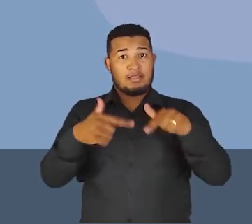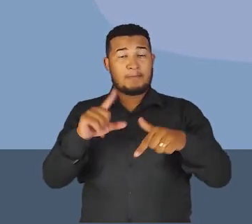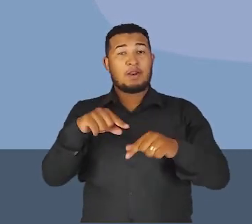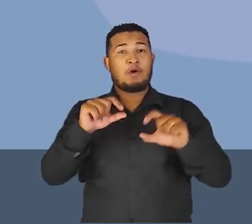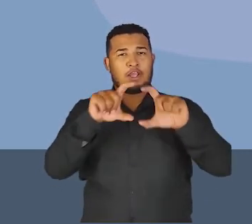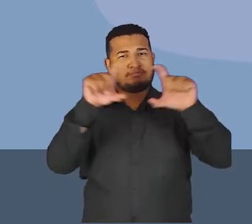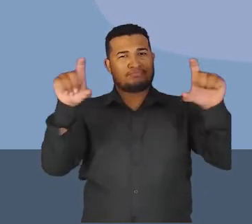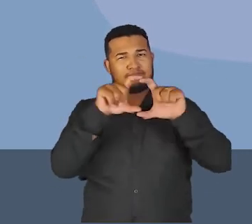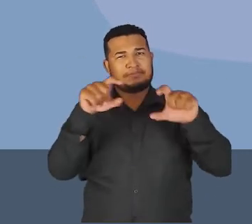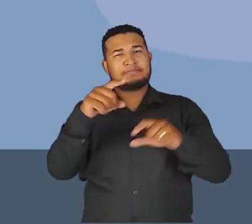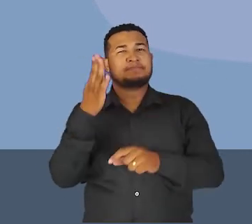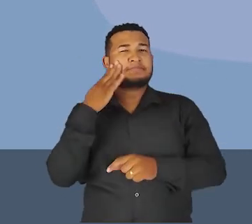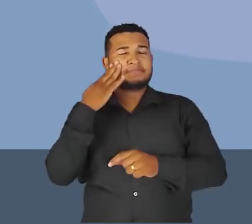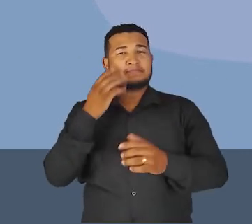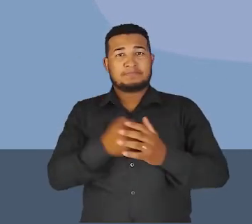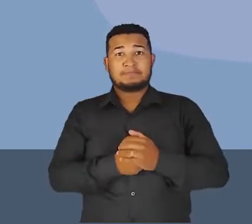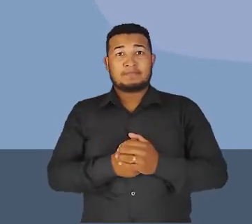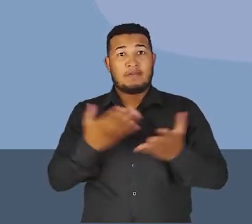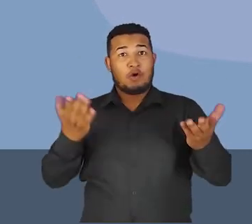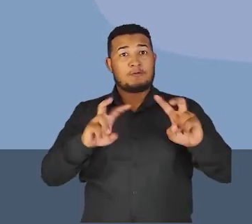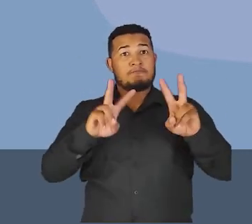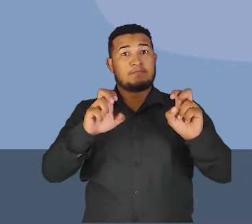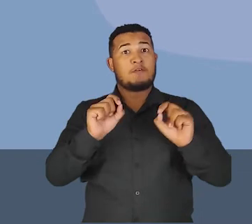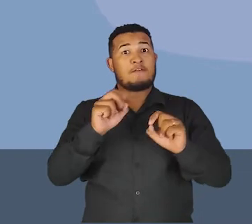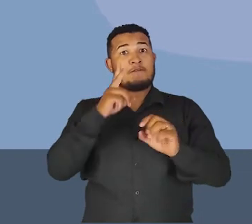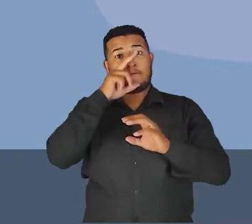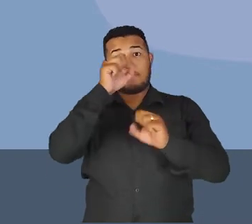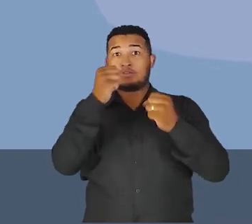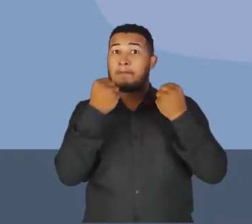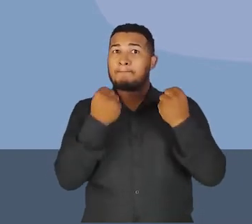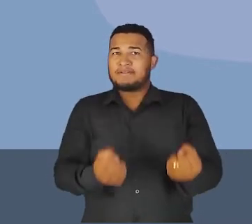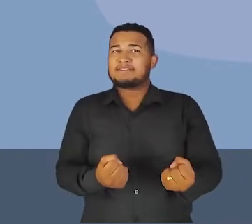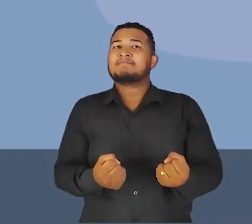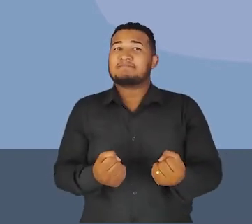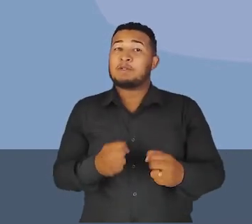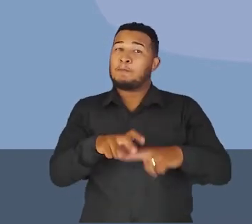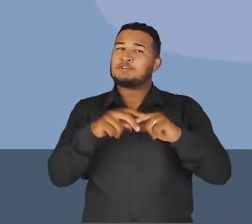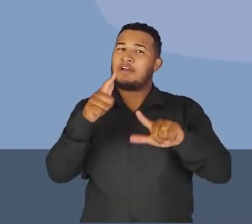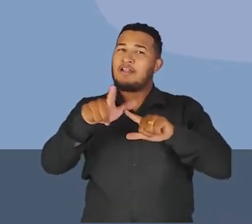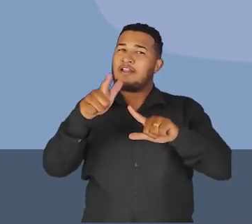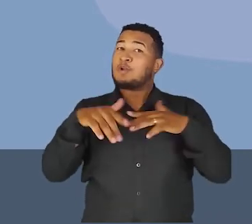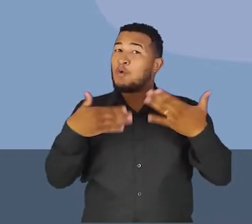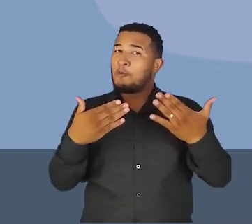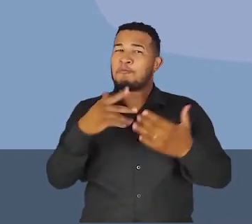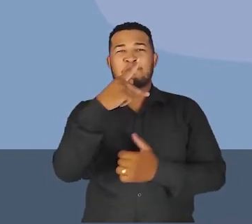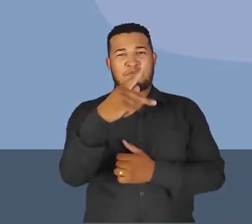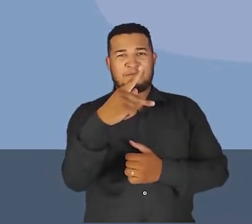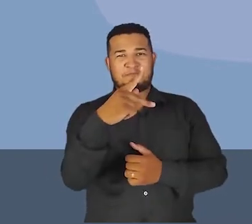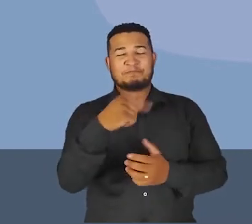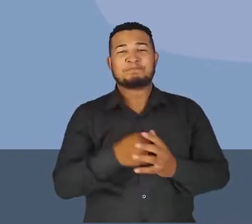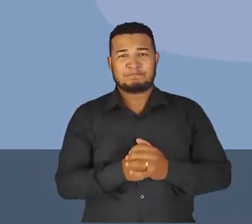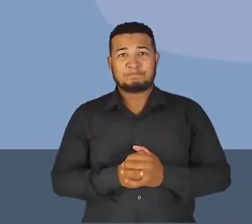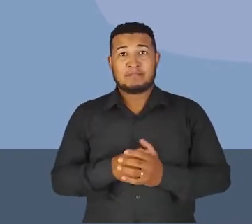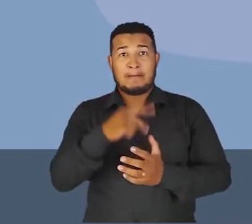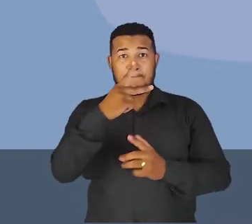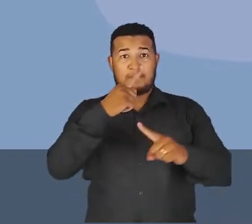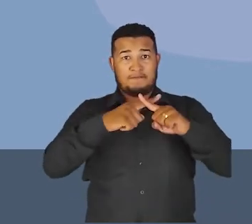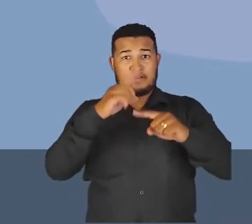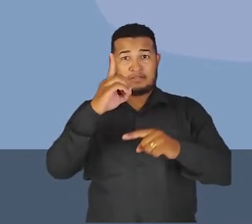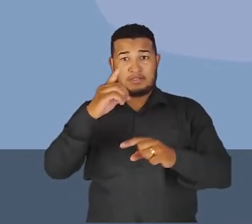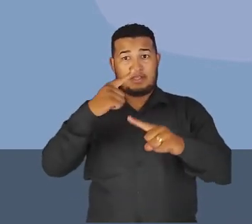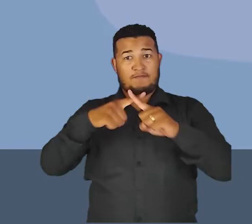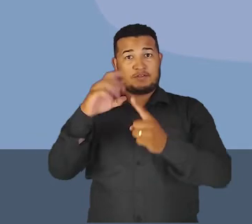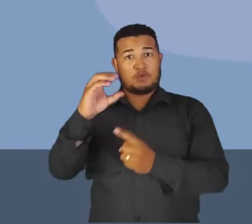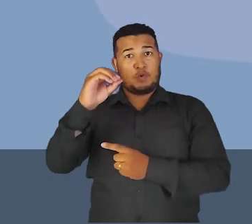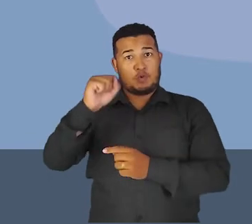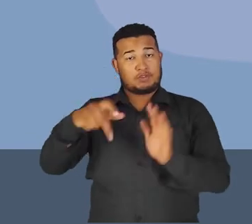vezes deslocamento vezes cosseno do ângulo. Nós estamos falando da força o quê? Peso. Por isso que apareceu a letra P ali na nossa forma. Então, ficou P vezes D vezes cosseno